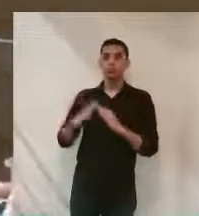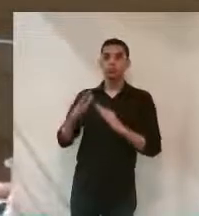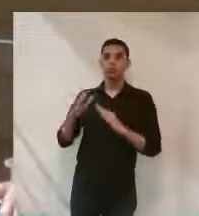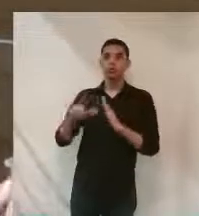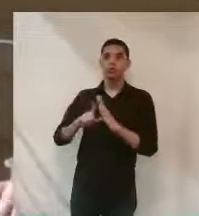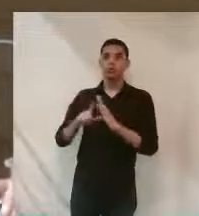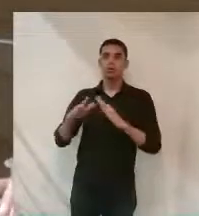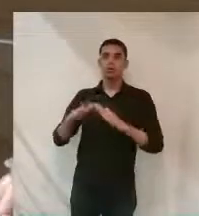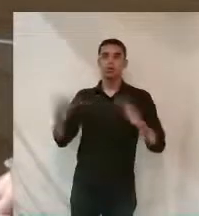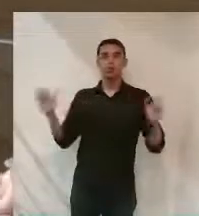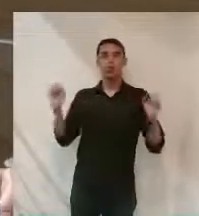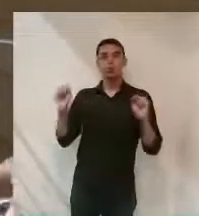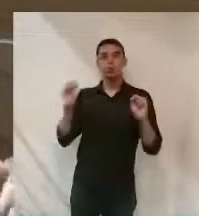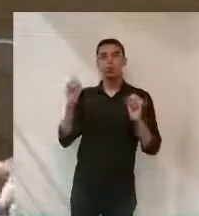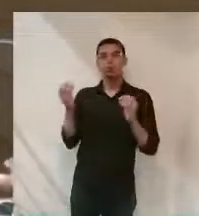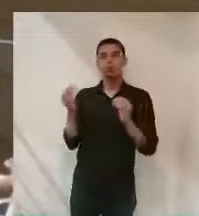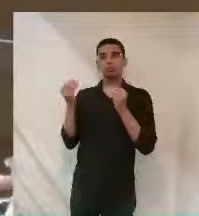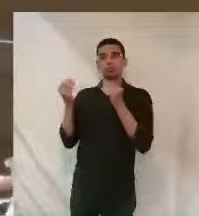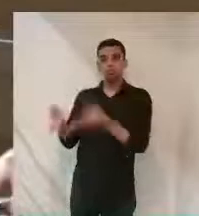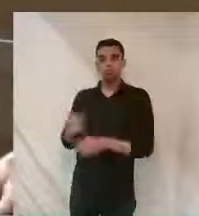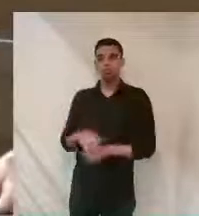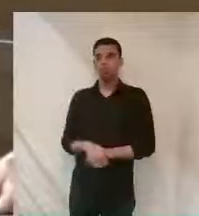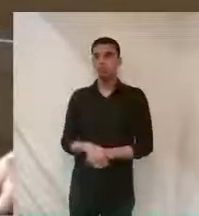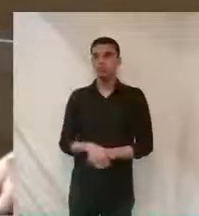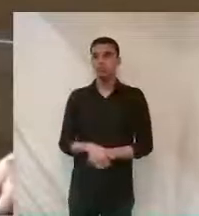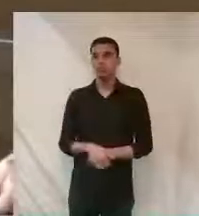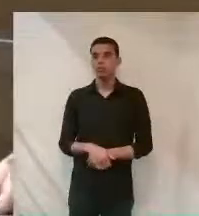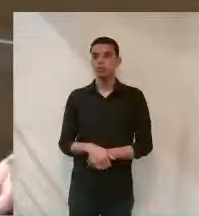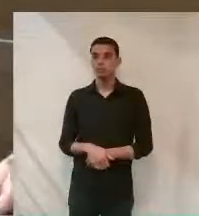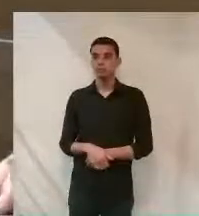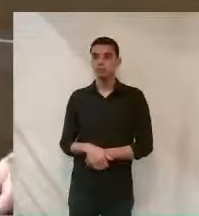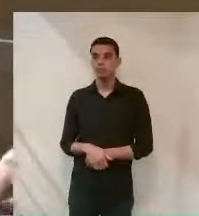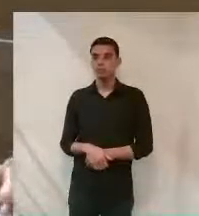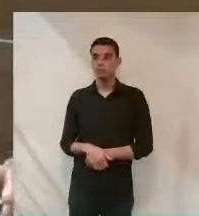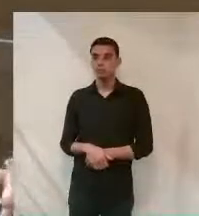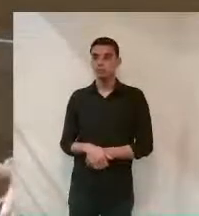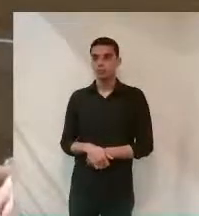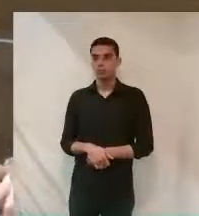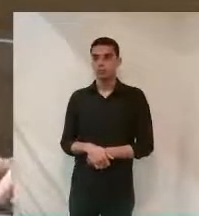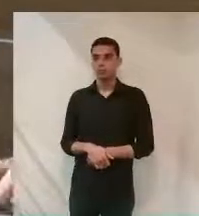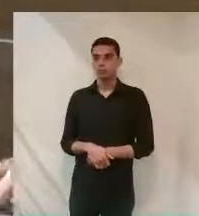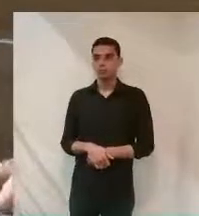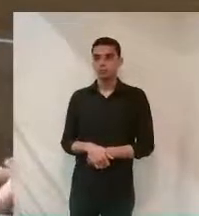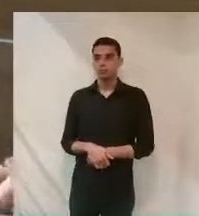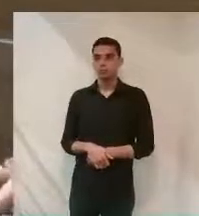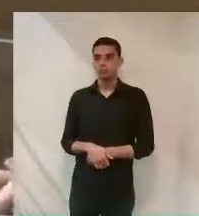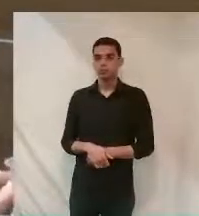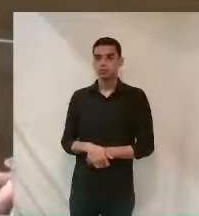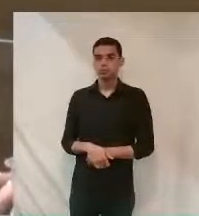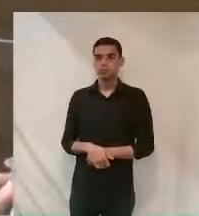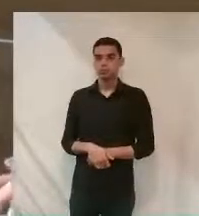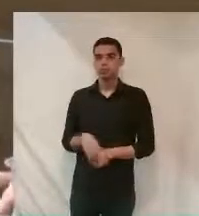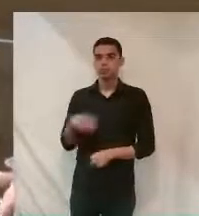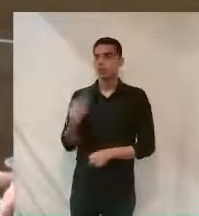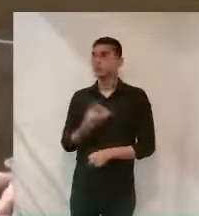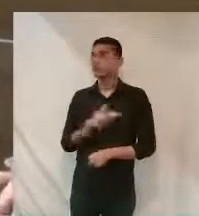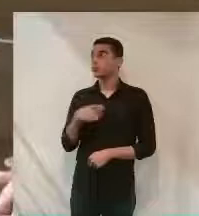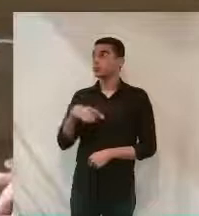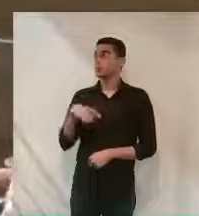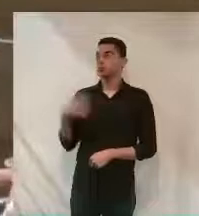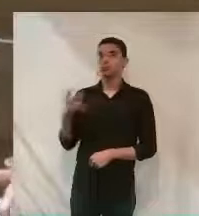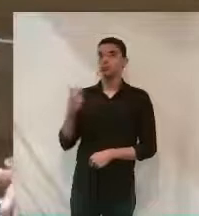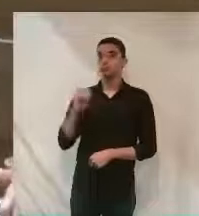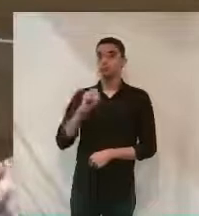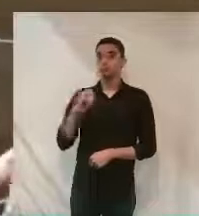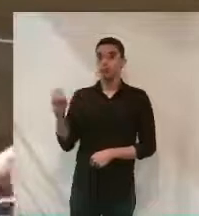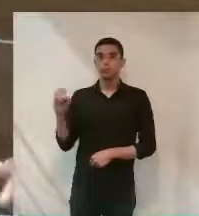são próprios, são mais de 200 pontos próprios para descarte do programa hoje, todos conectados ou com a cooperativa ou com o entreposto. A devolução